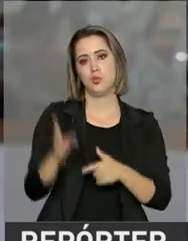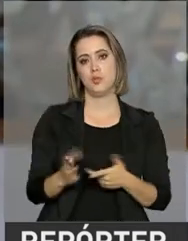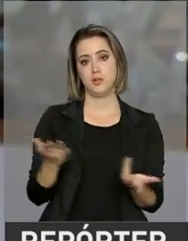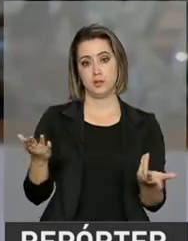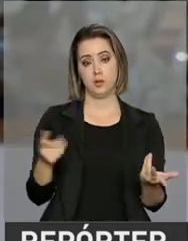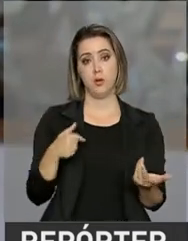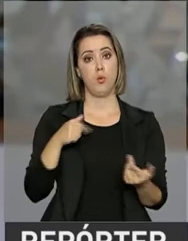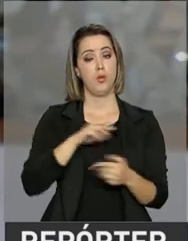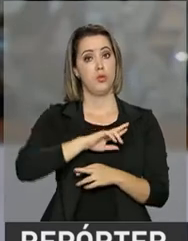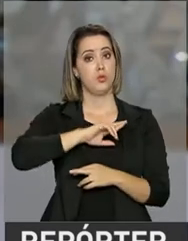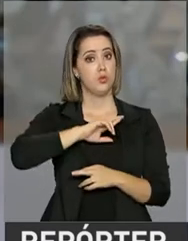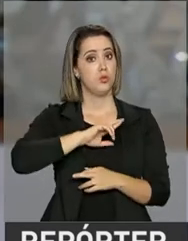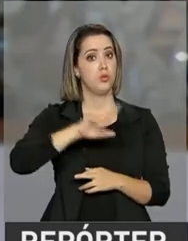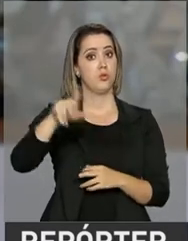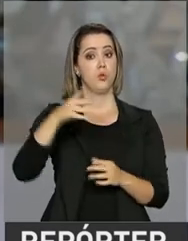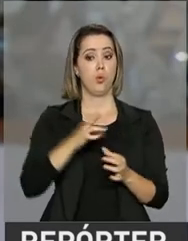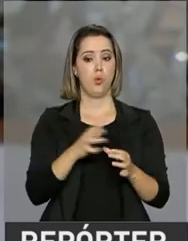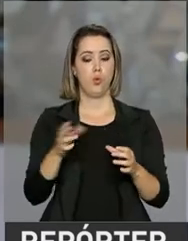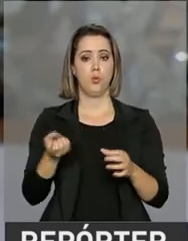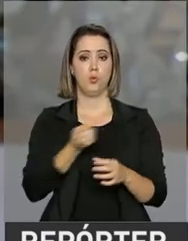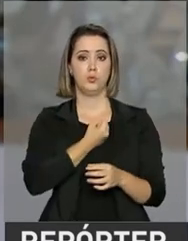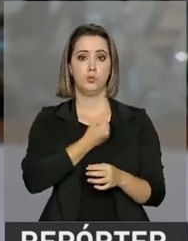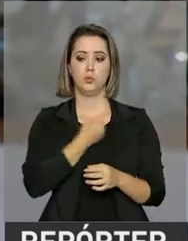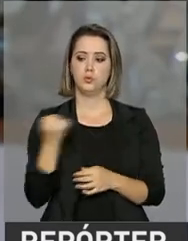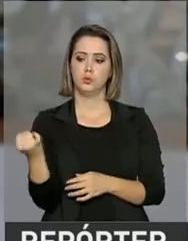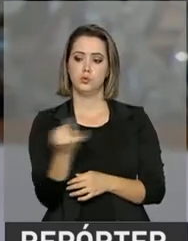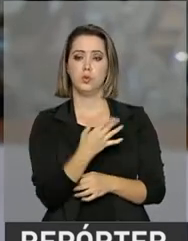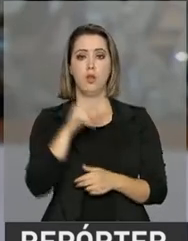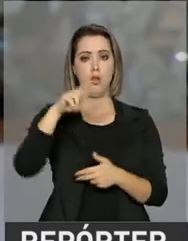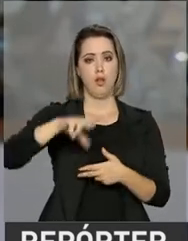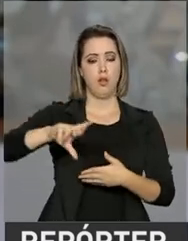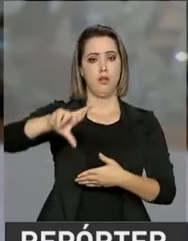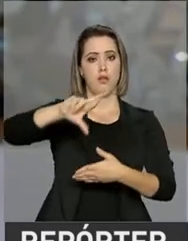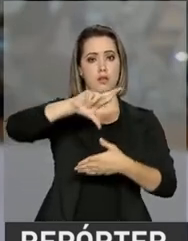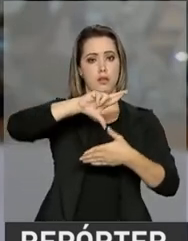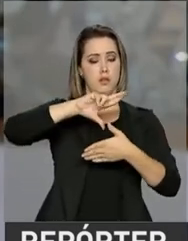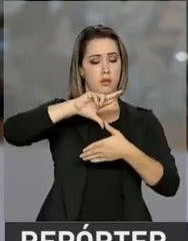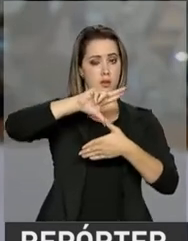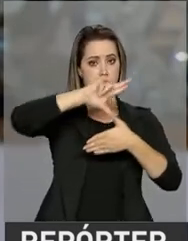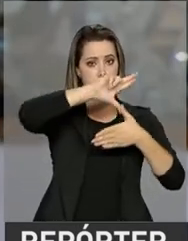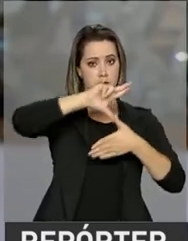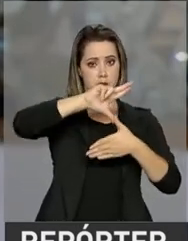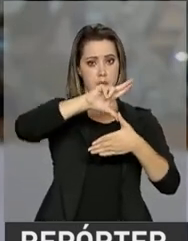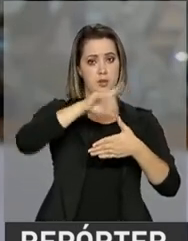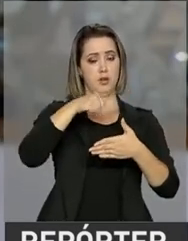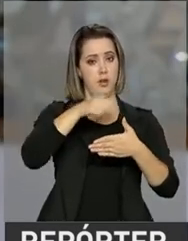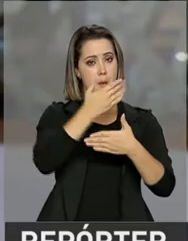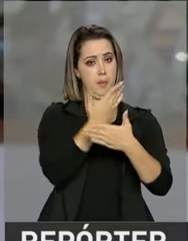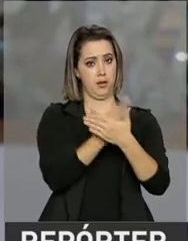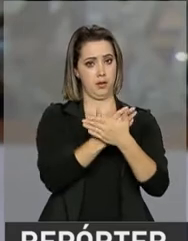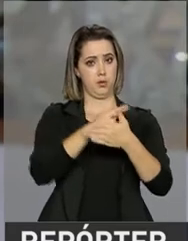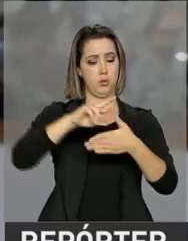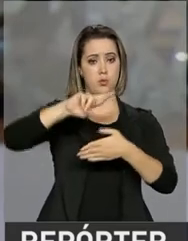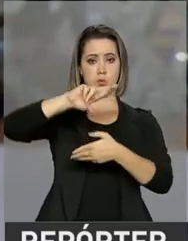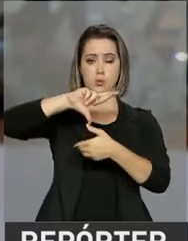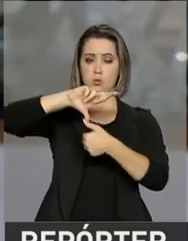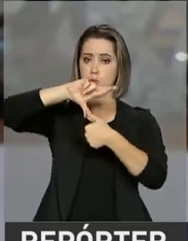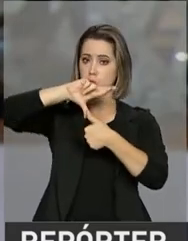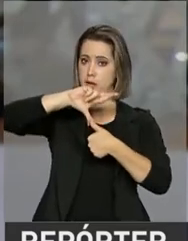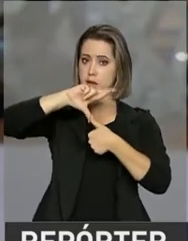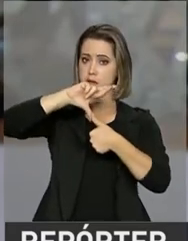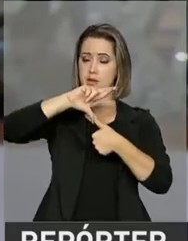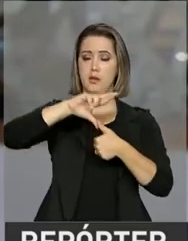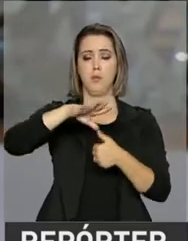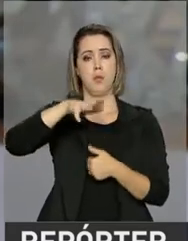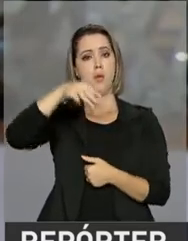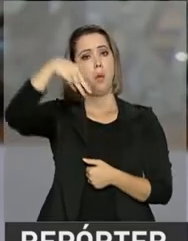parte desses gols vieram são daqui da américa latina que compreende américa do sul caribe e méxico segundo